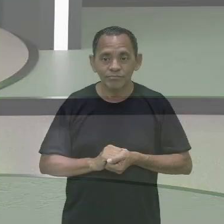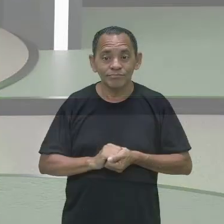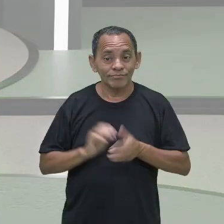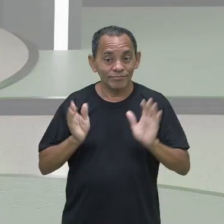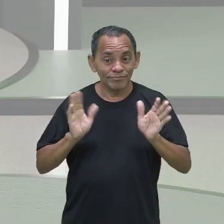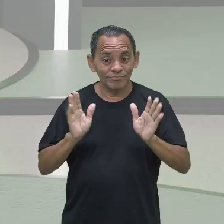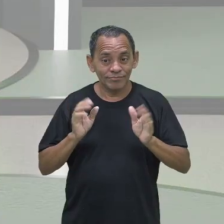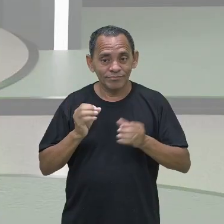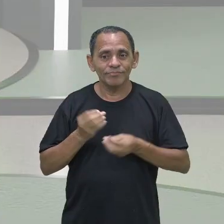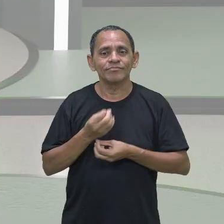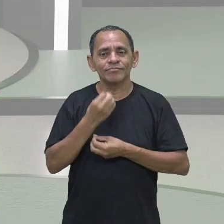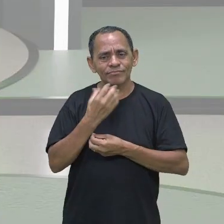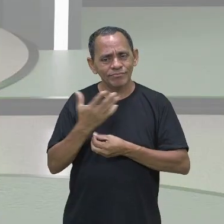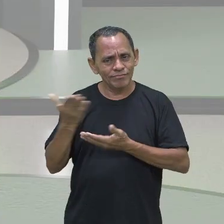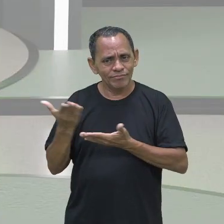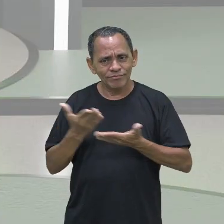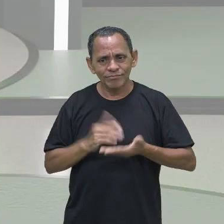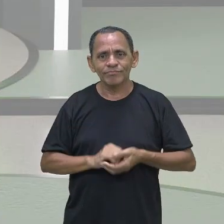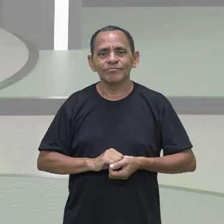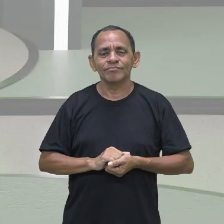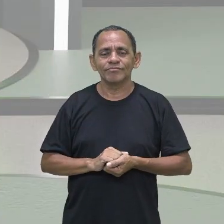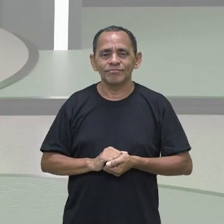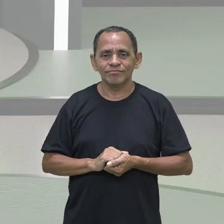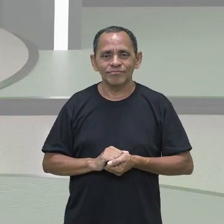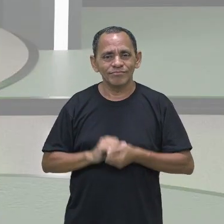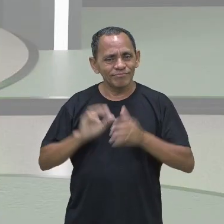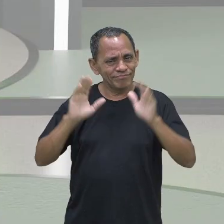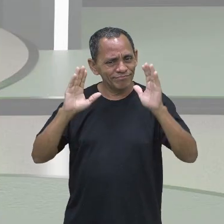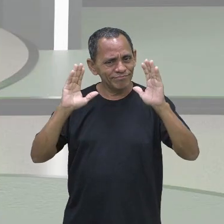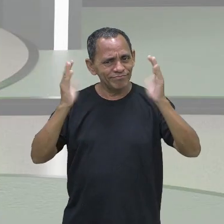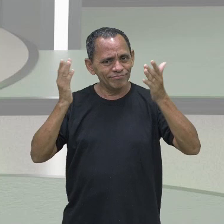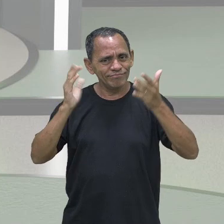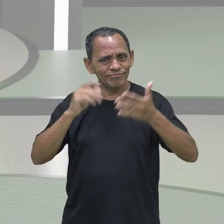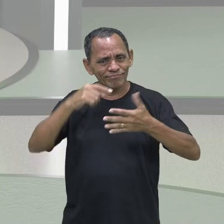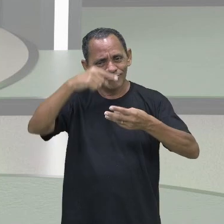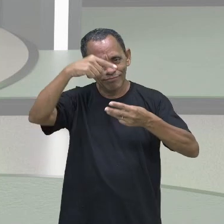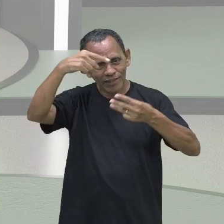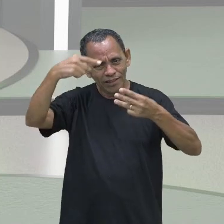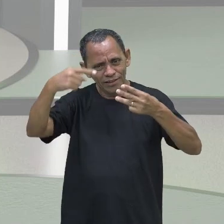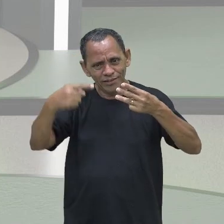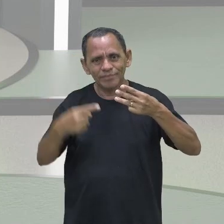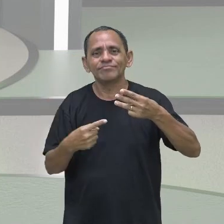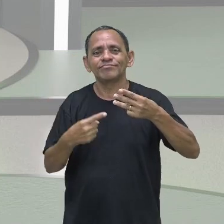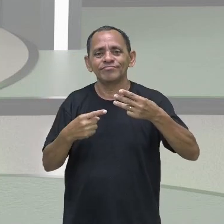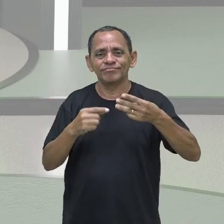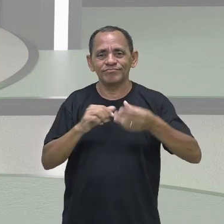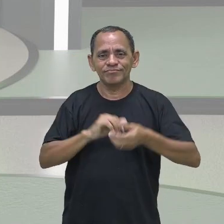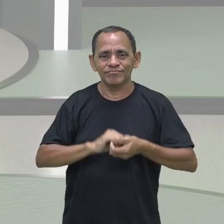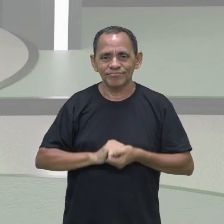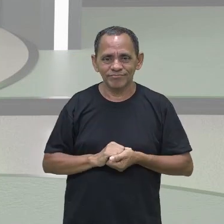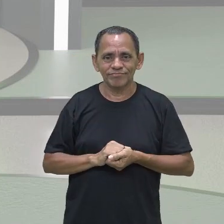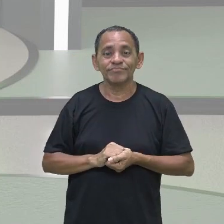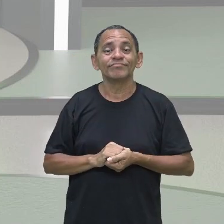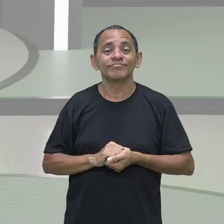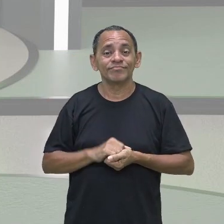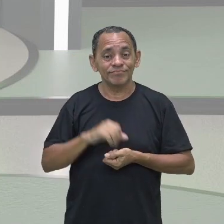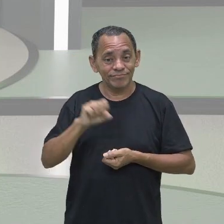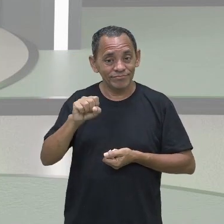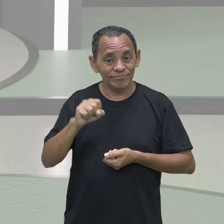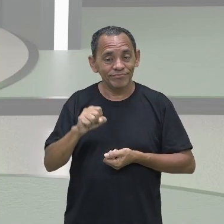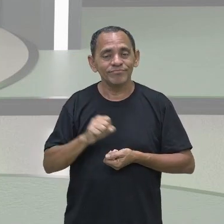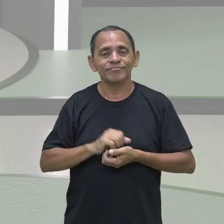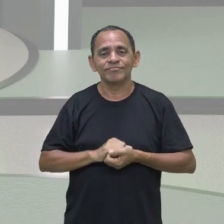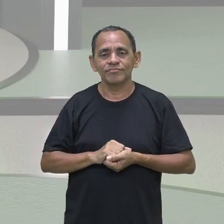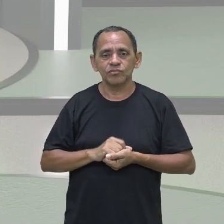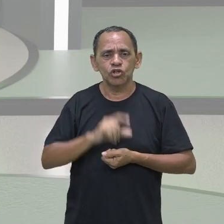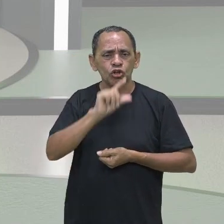Olá, bem-vindos! Um brinde aos glicídios, aos lipídios e aos protídeos. Sim, são essas